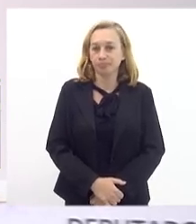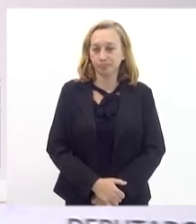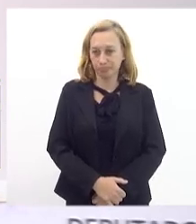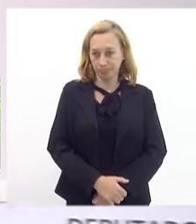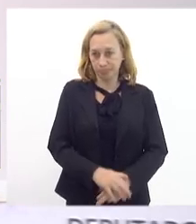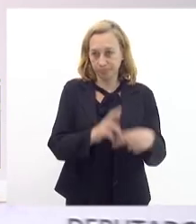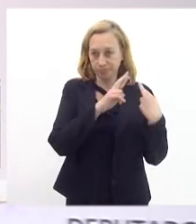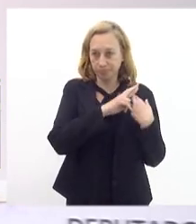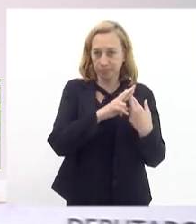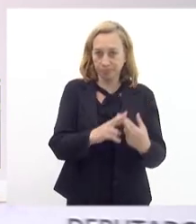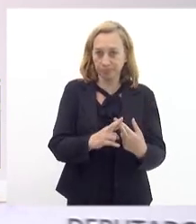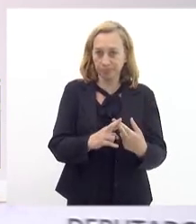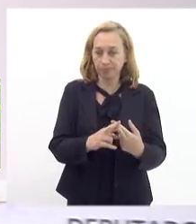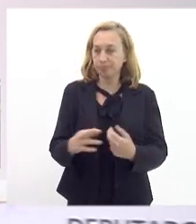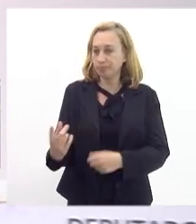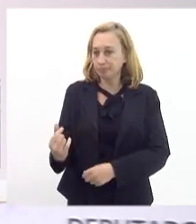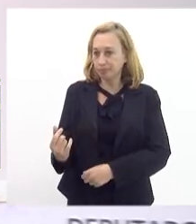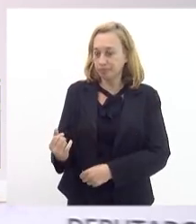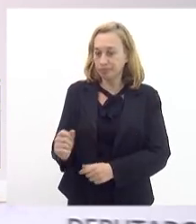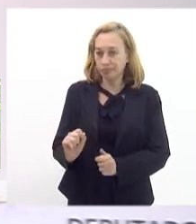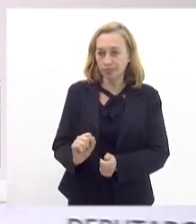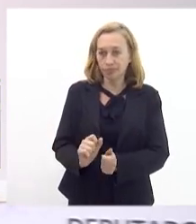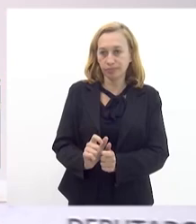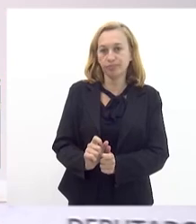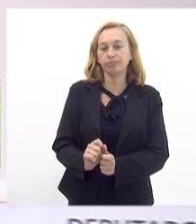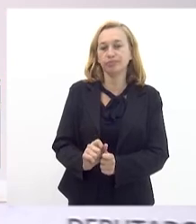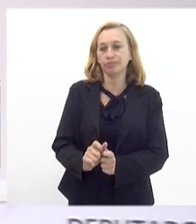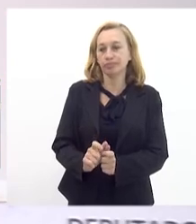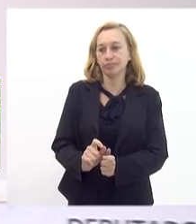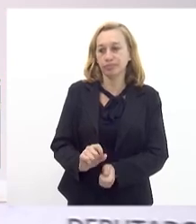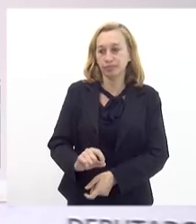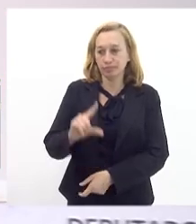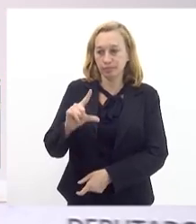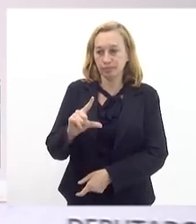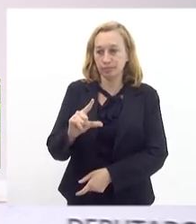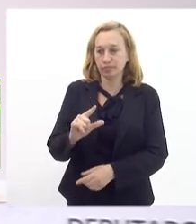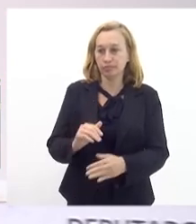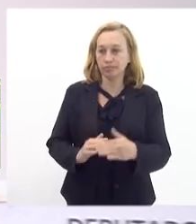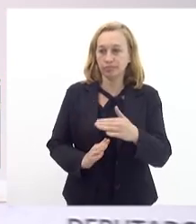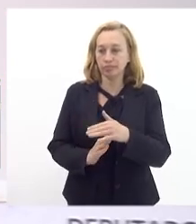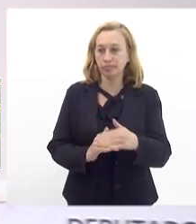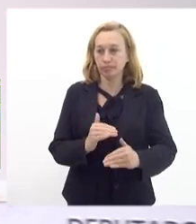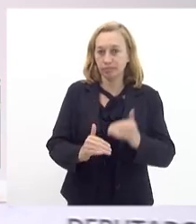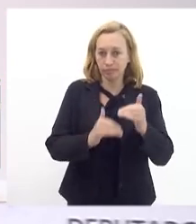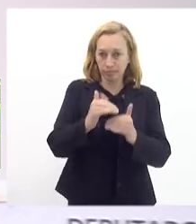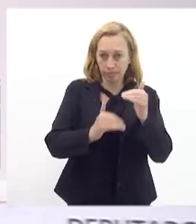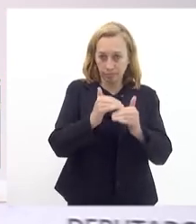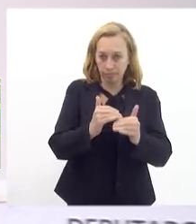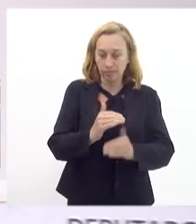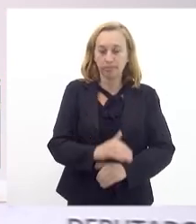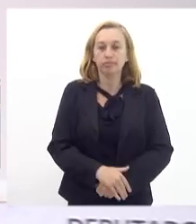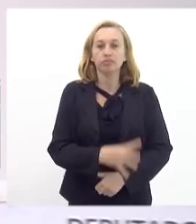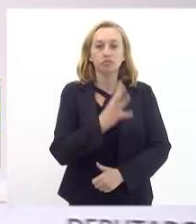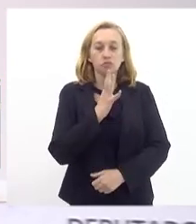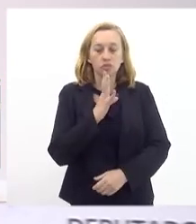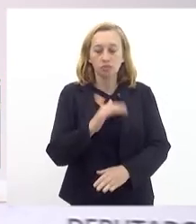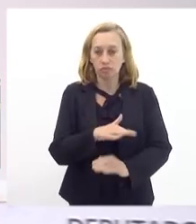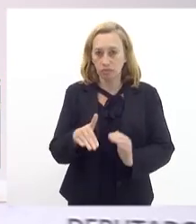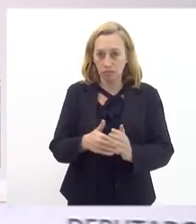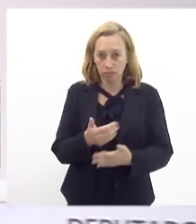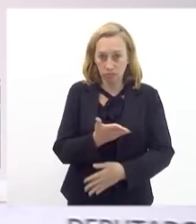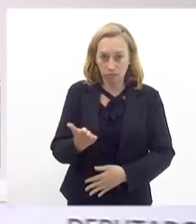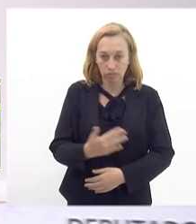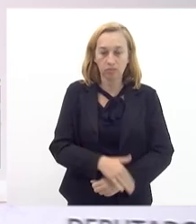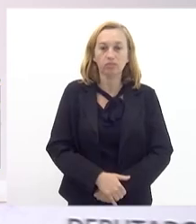por uma taxa SELIC altíssima que evidentemente o império o desenvolvimento e os era de conhecimento de